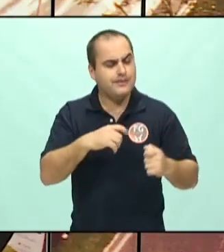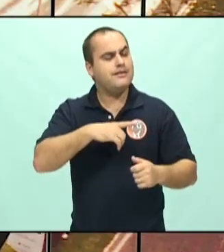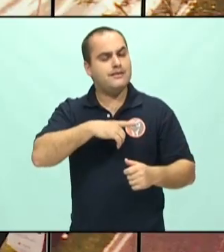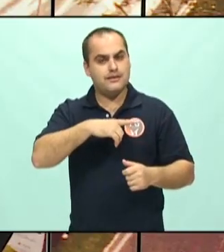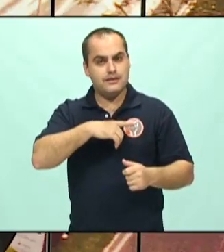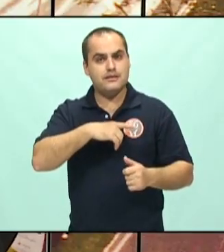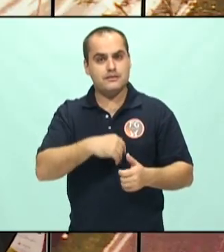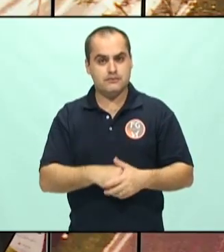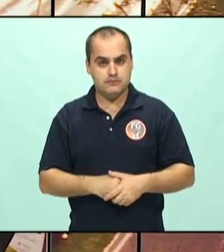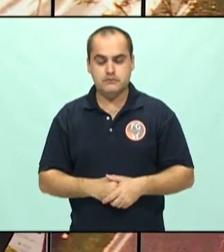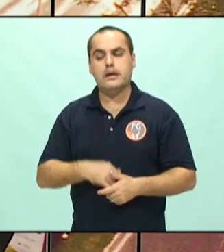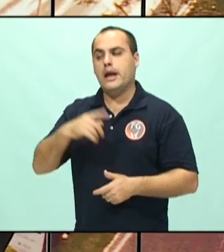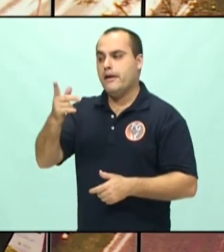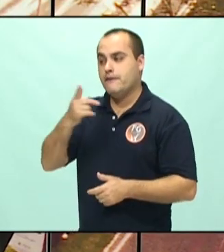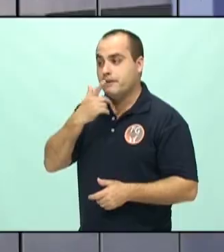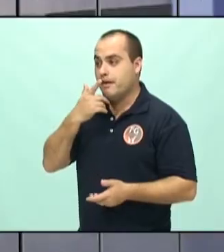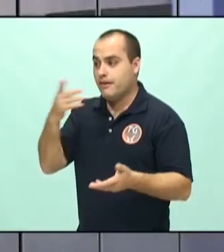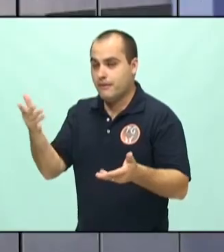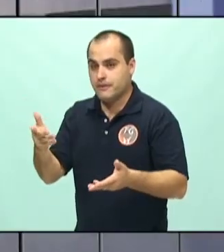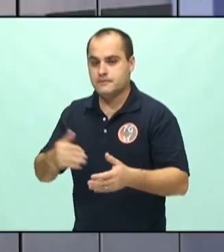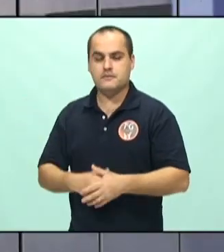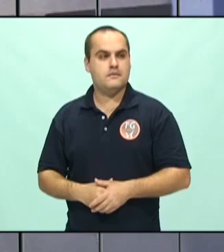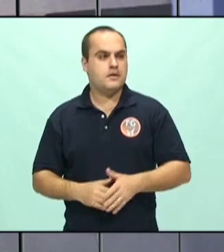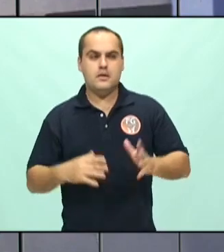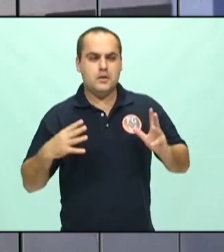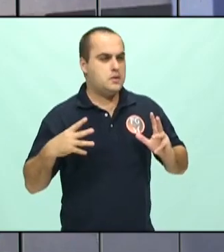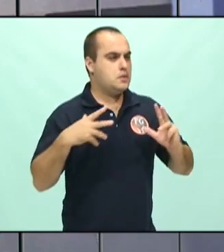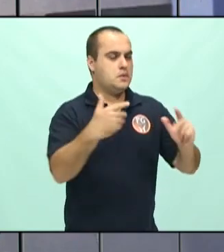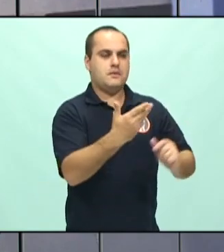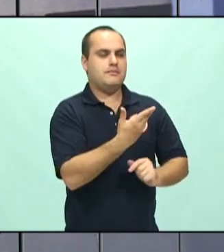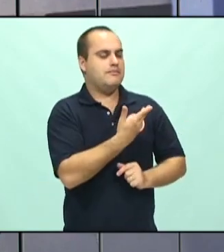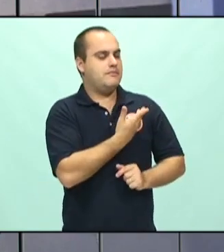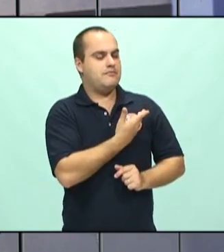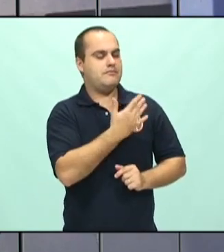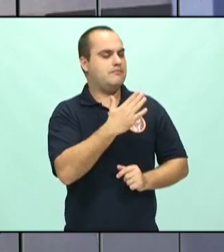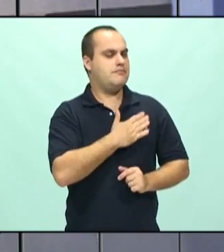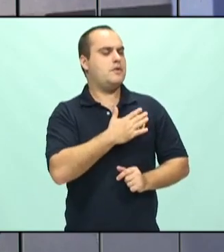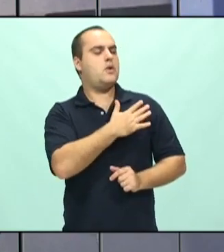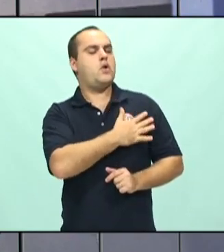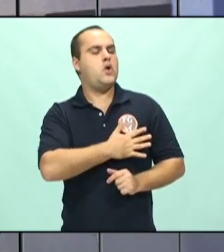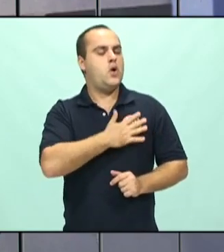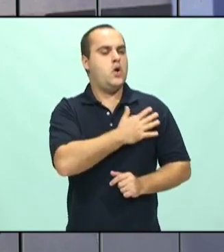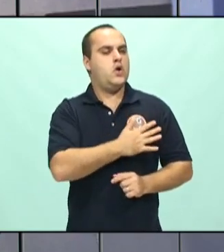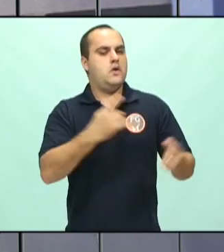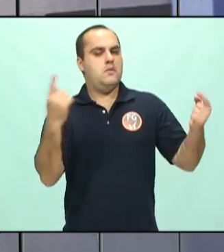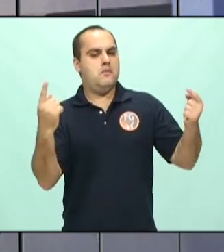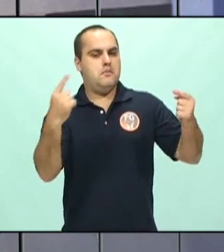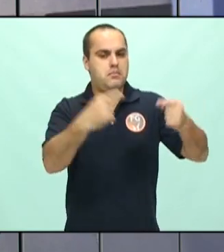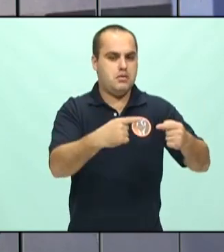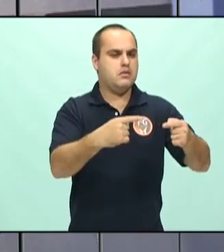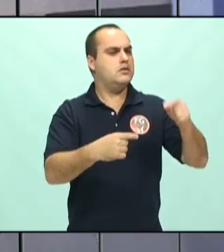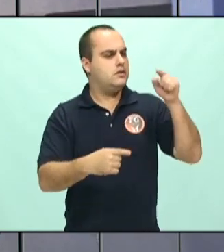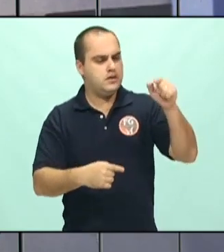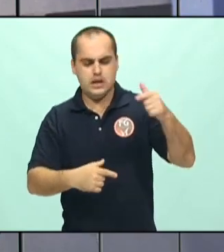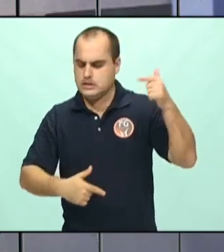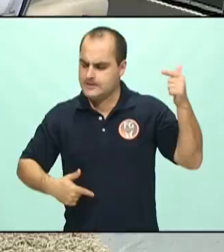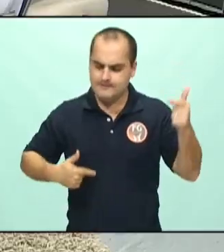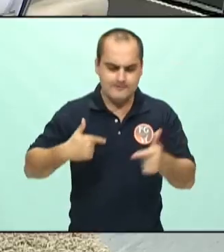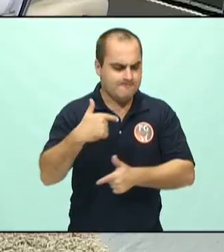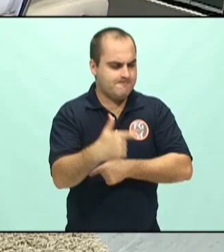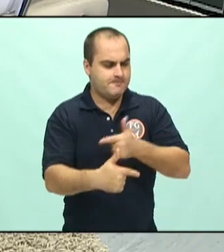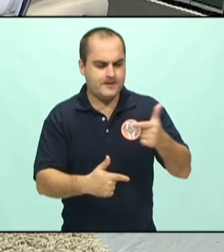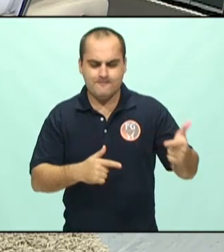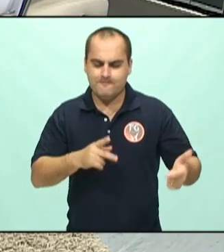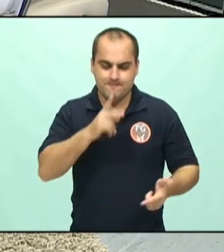mas vender nesta casa todos meus amigos e gosto muito do da oposição e eles estão correndo pedir a